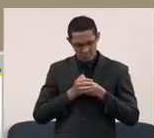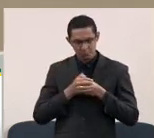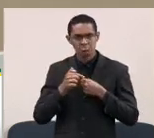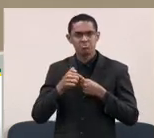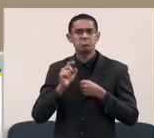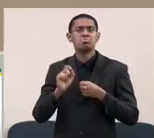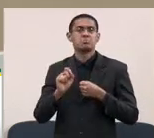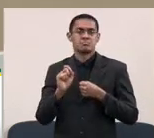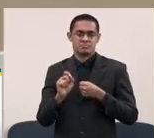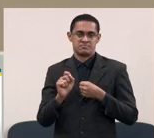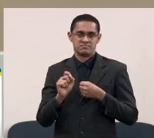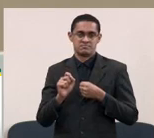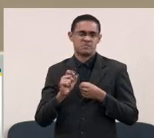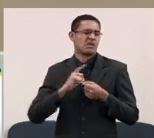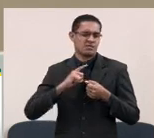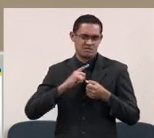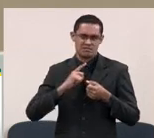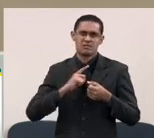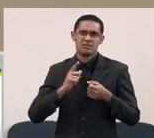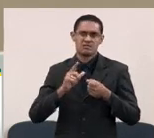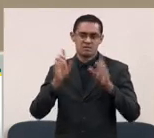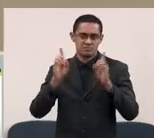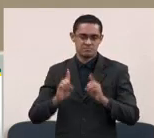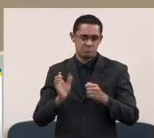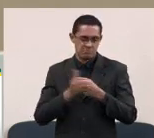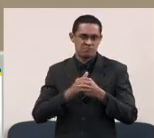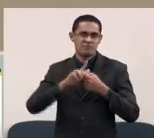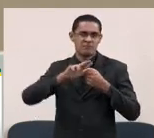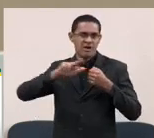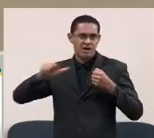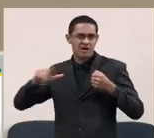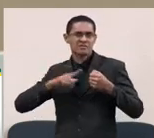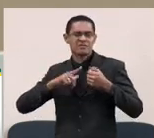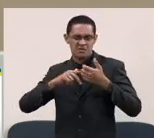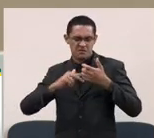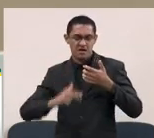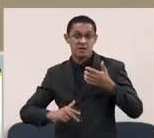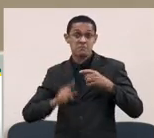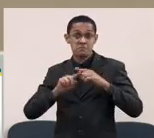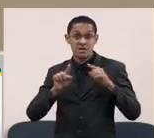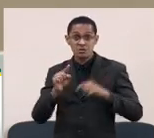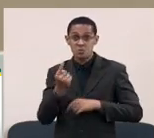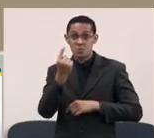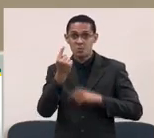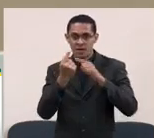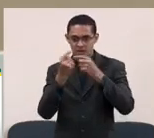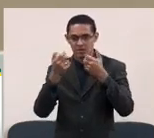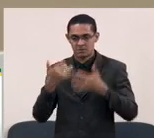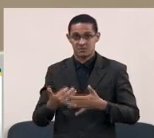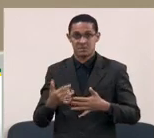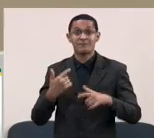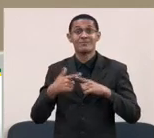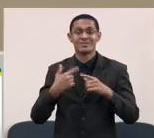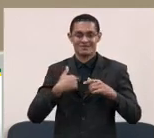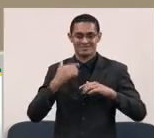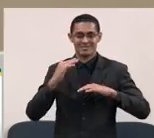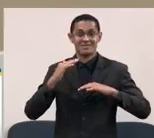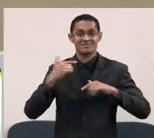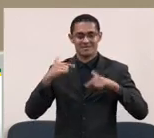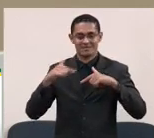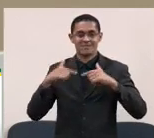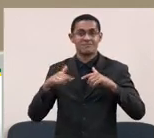poderia citar inúmeras deficiências, mas eu vou citar uma, que eu trabalho há 9 anos com isso,